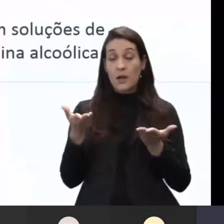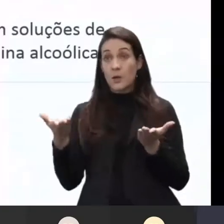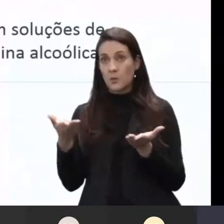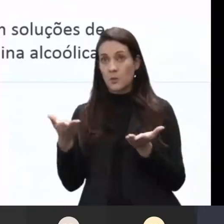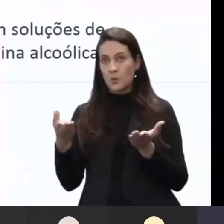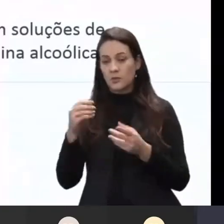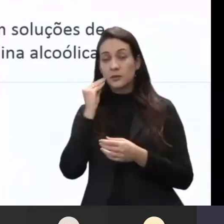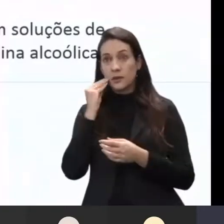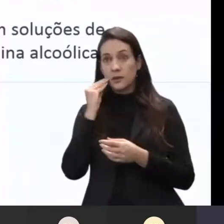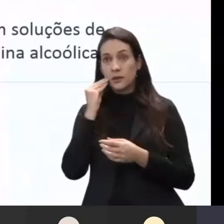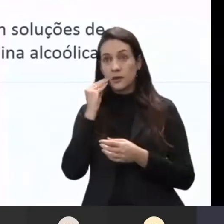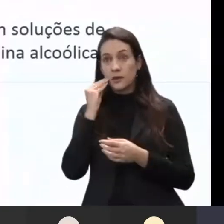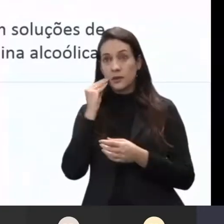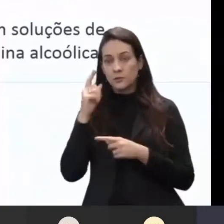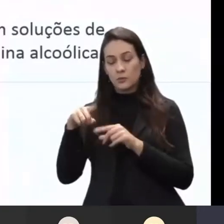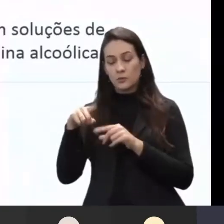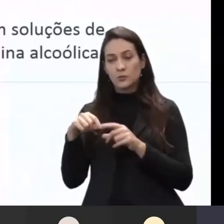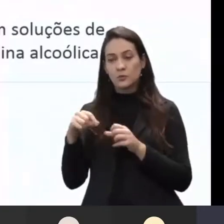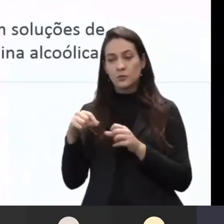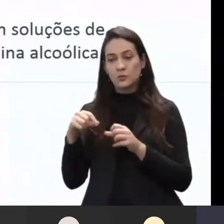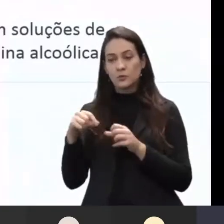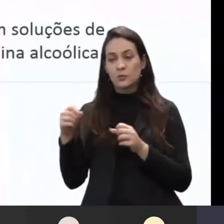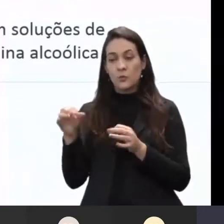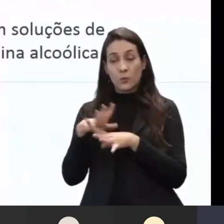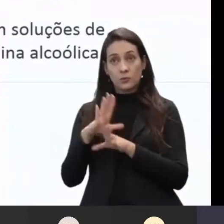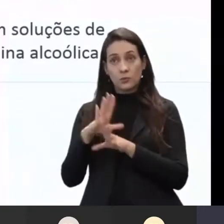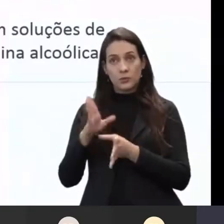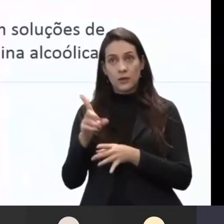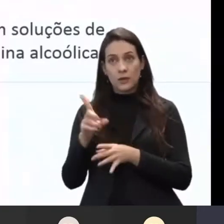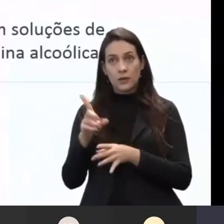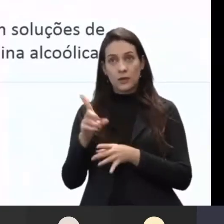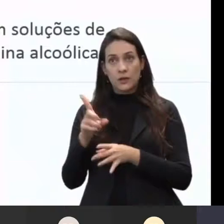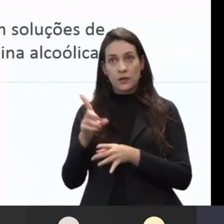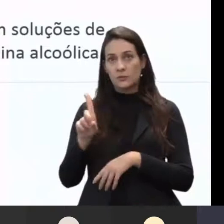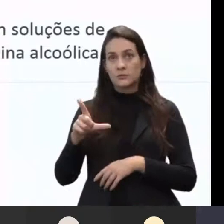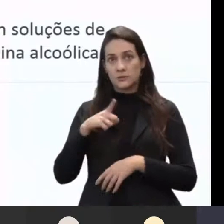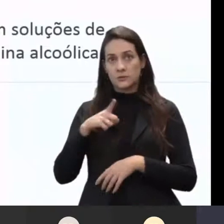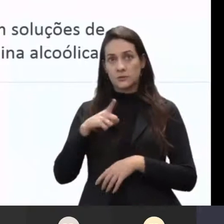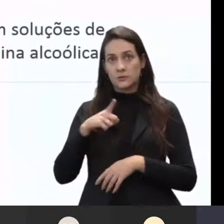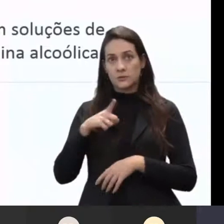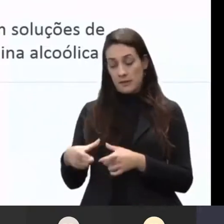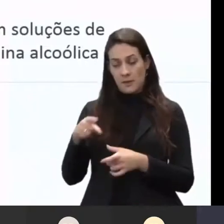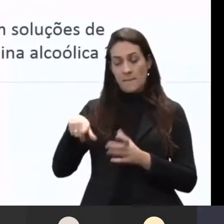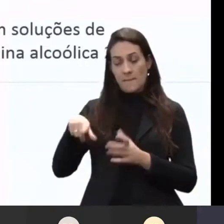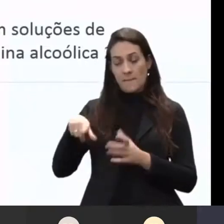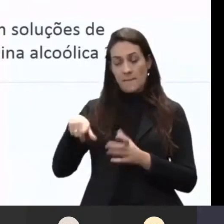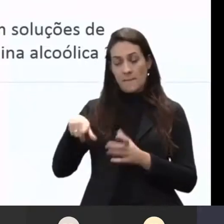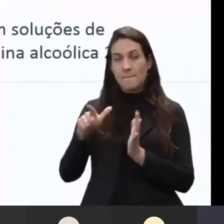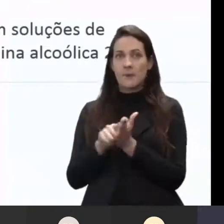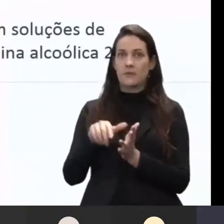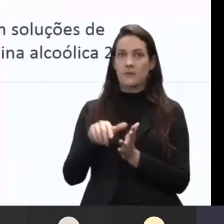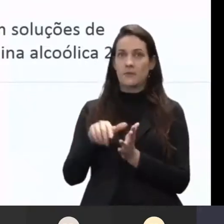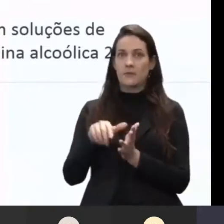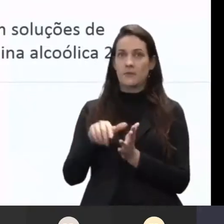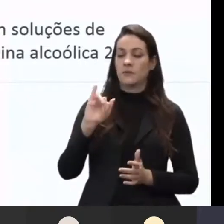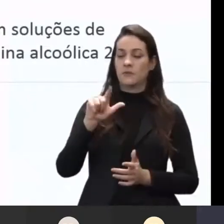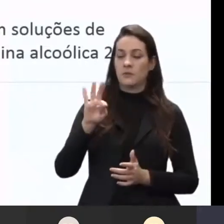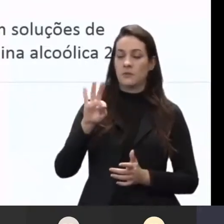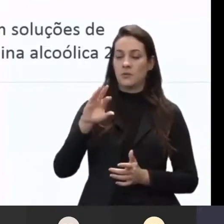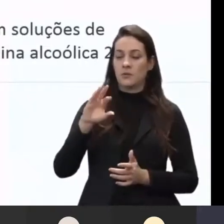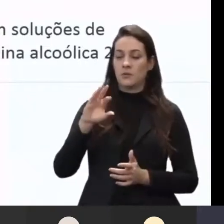de Limpeza, ele não está pronto. Então, você terá o quê? Você terá discos de papel filtro. Esses discos de papel filtro, eles estão